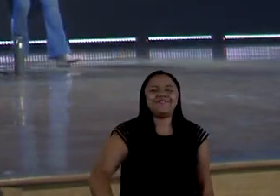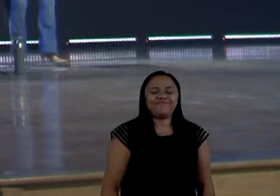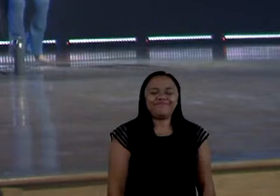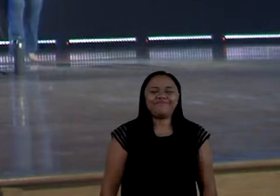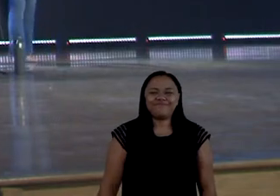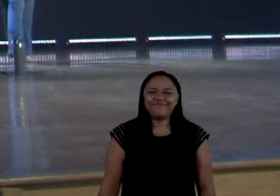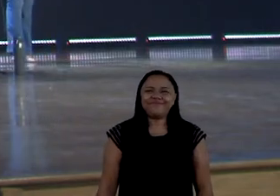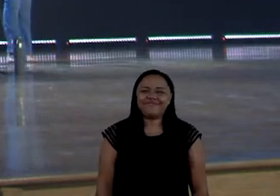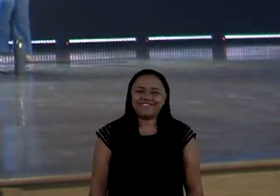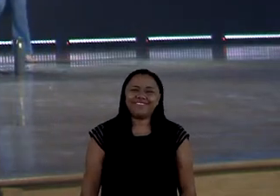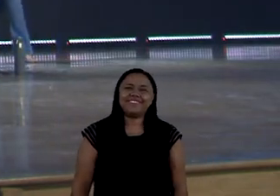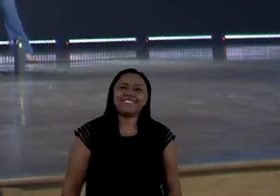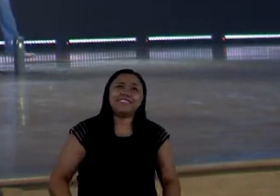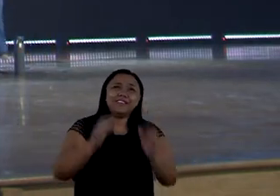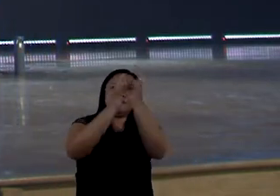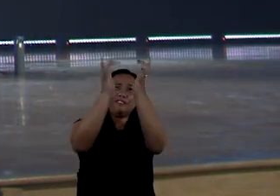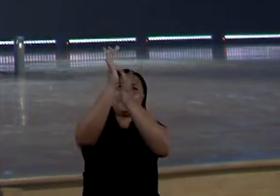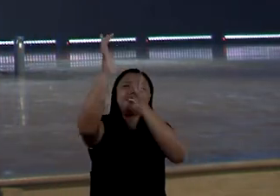vir.